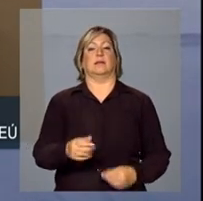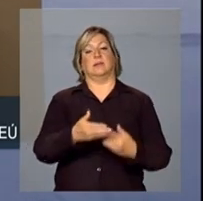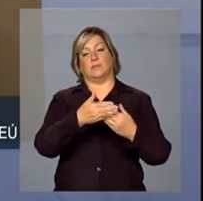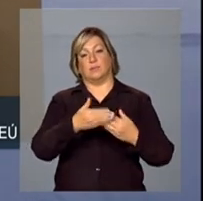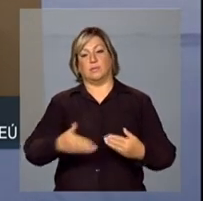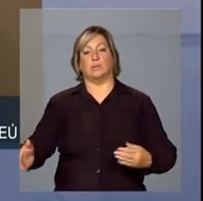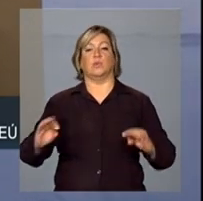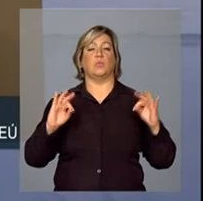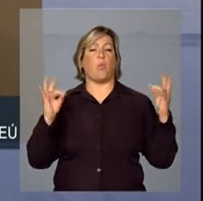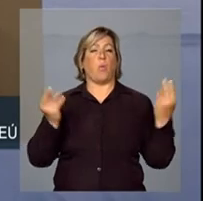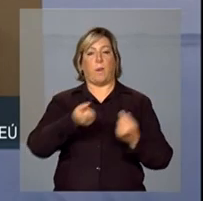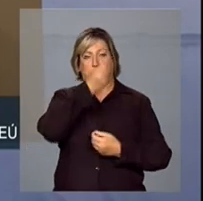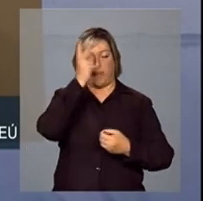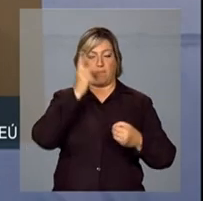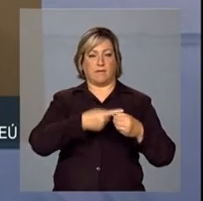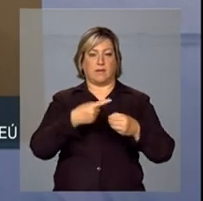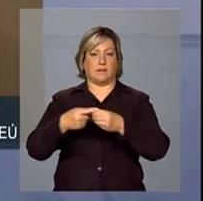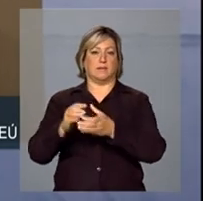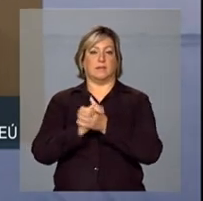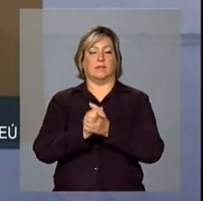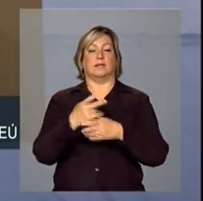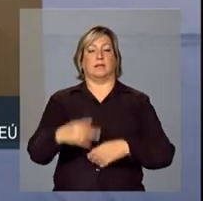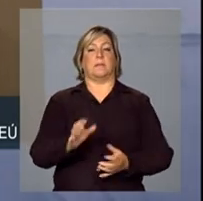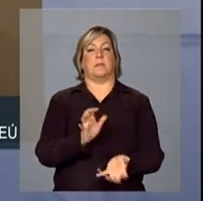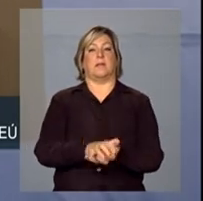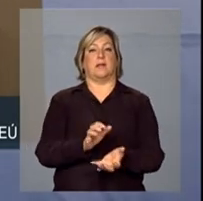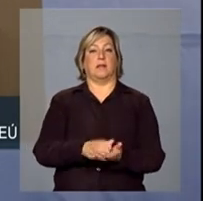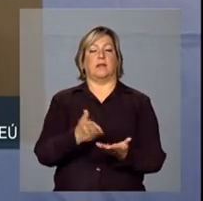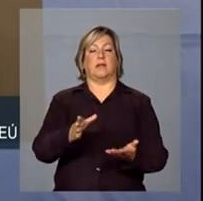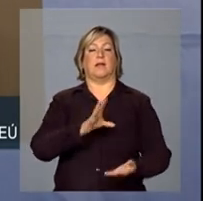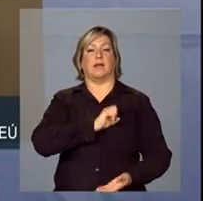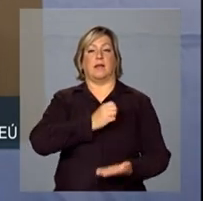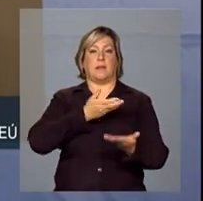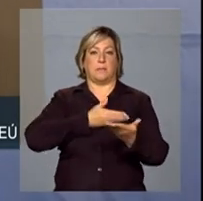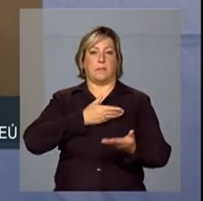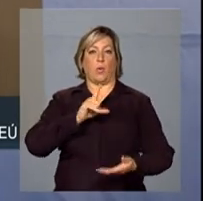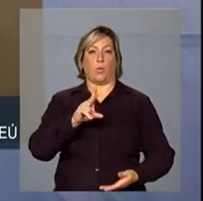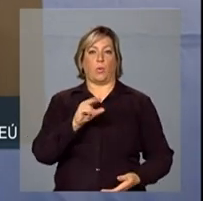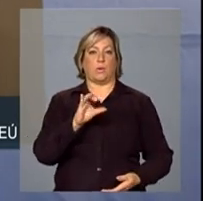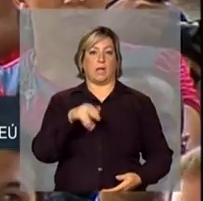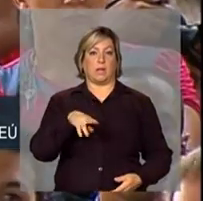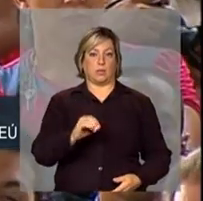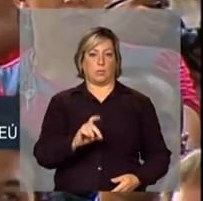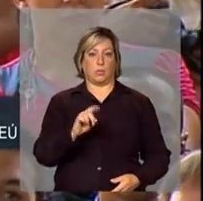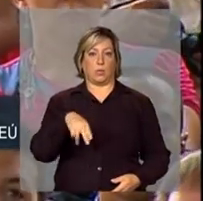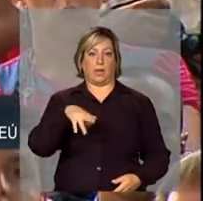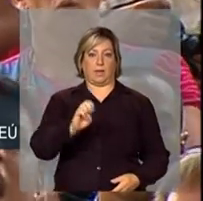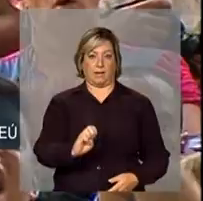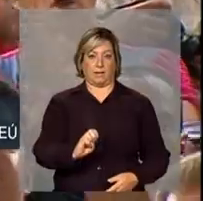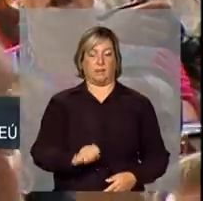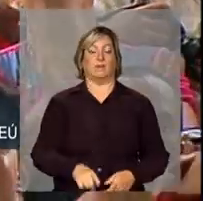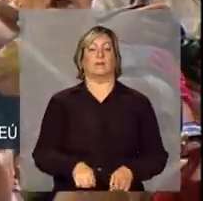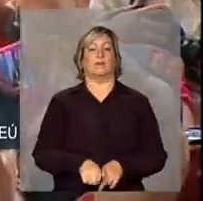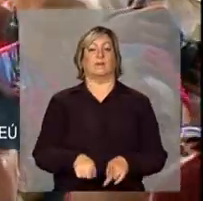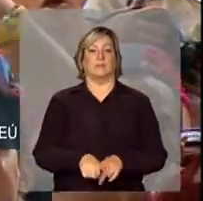ele, saudar todos os prefeitos de Pernambuco, nosso amigo Luciano Duque.